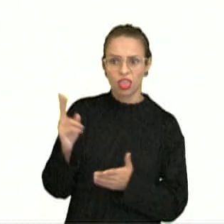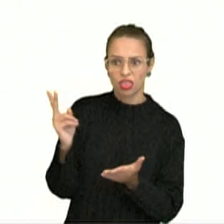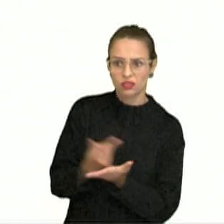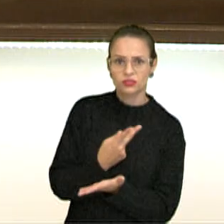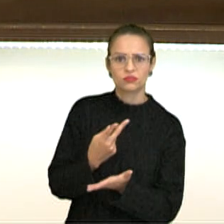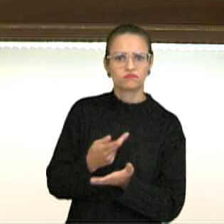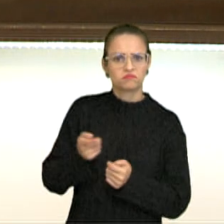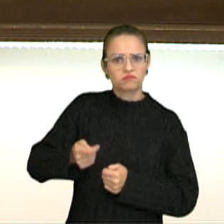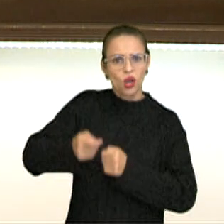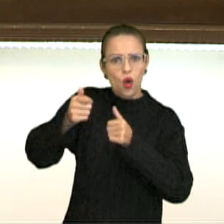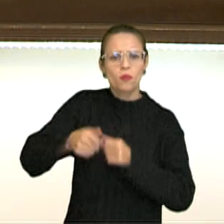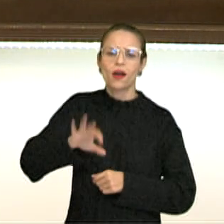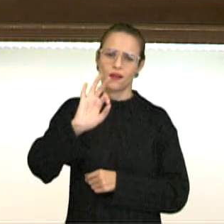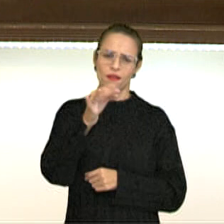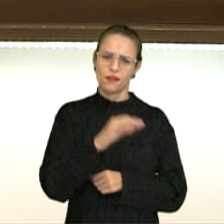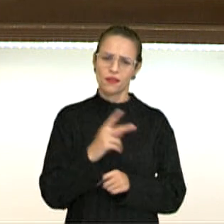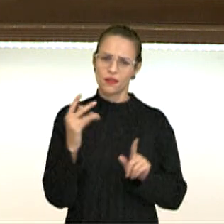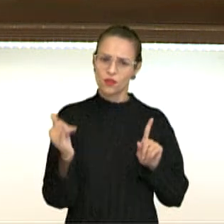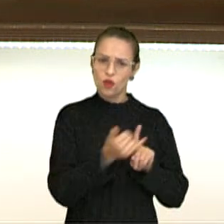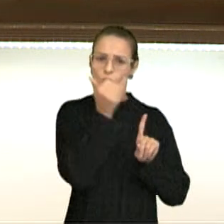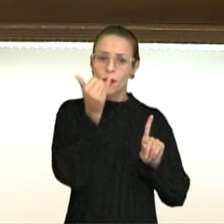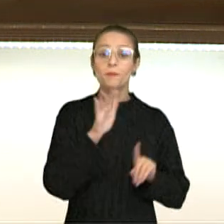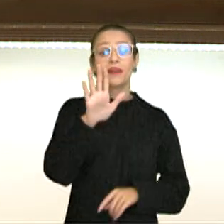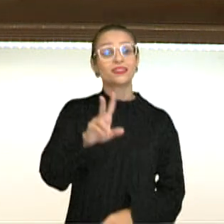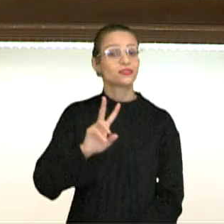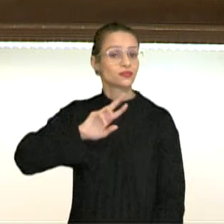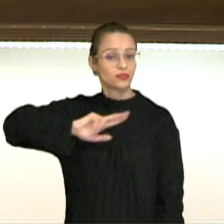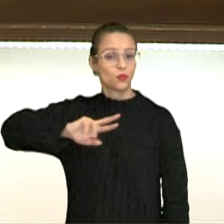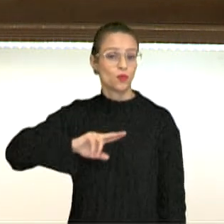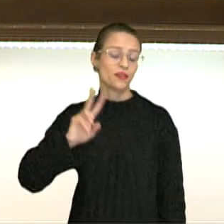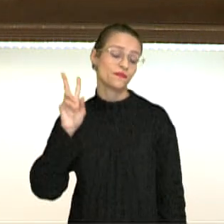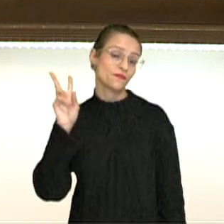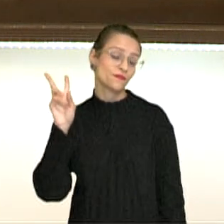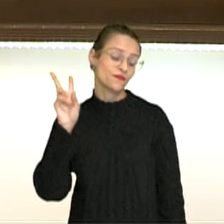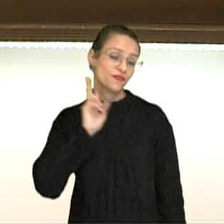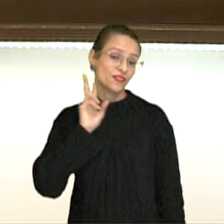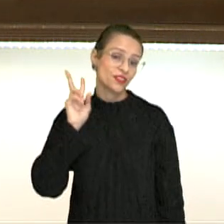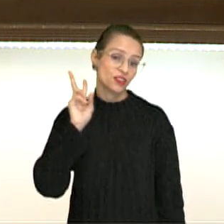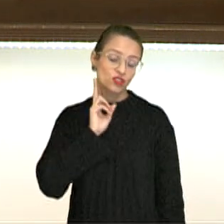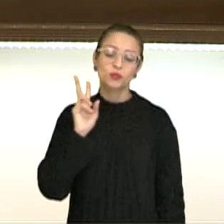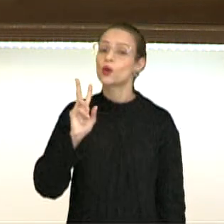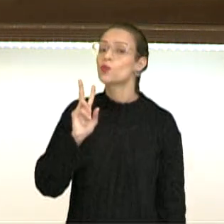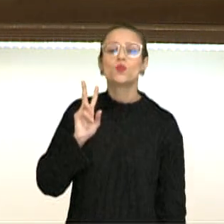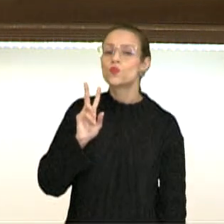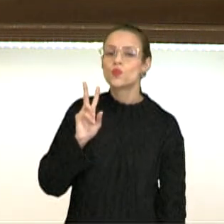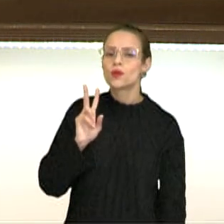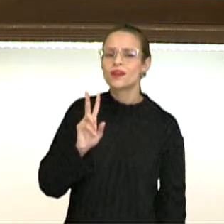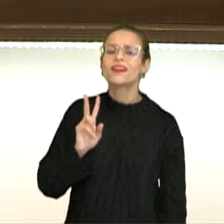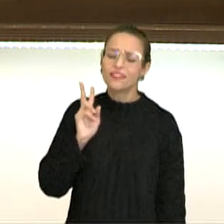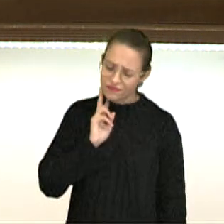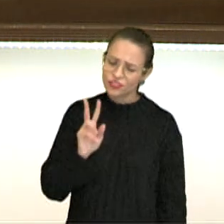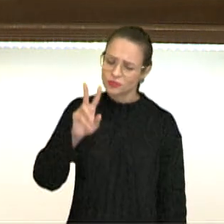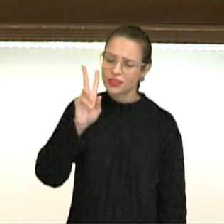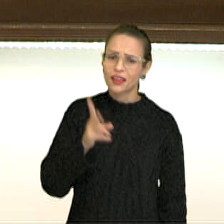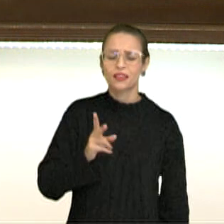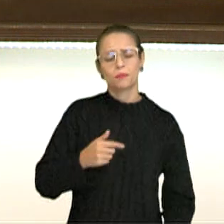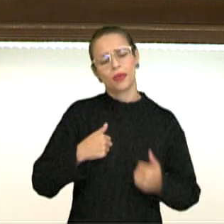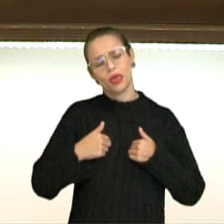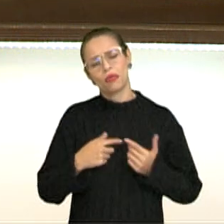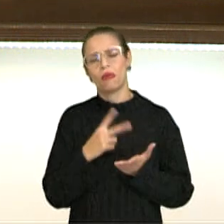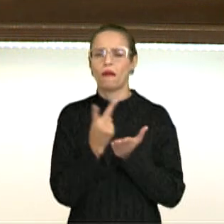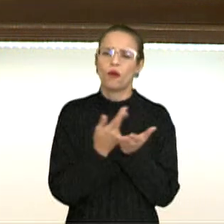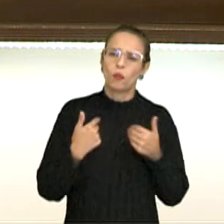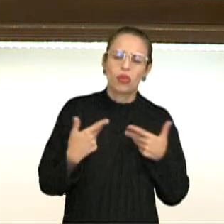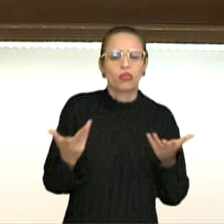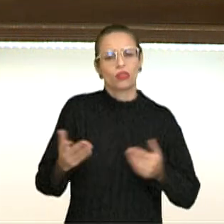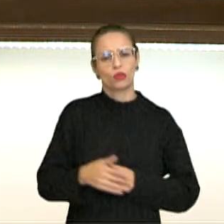golpe. No entanto, não é vítima, mas é um vitimista, aquela pessoa que está sempre, ai, tudo acontece errado